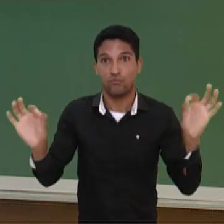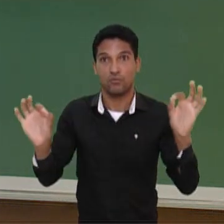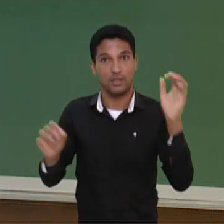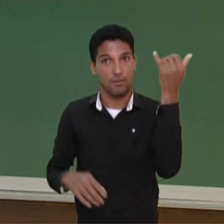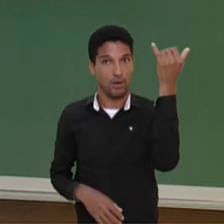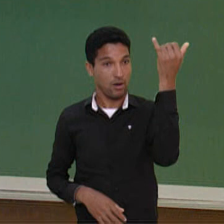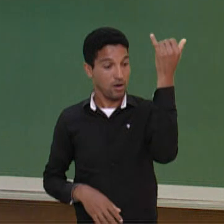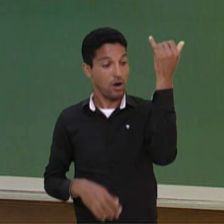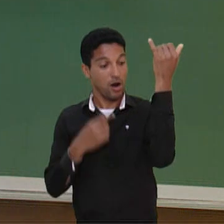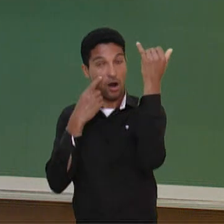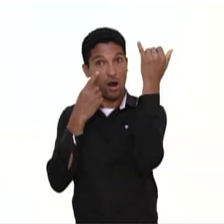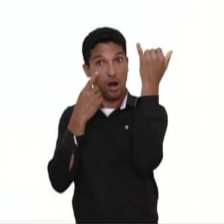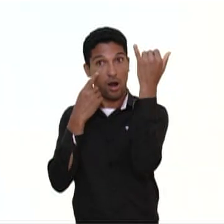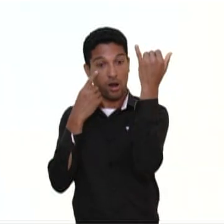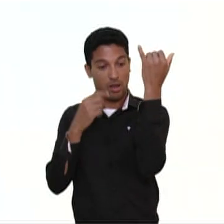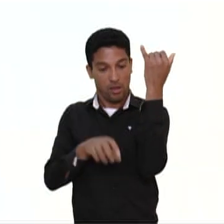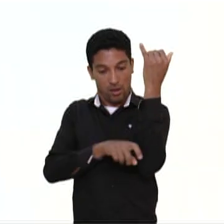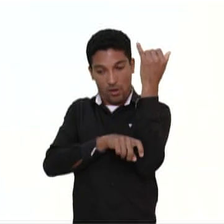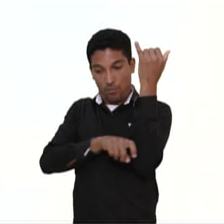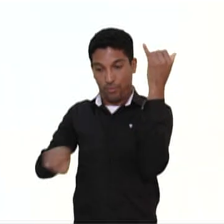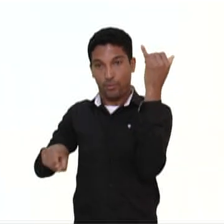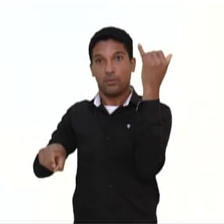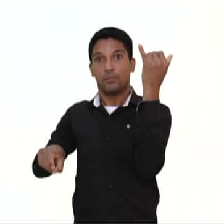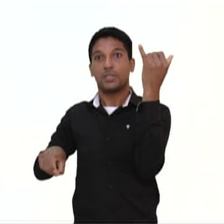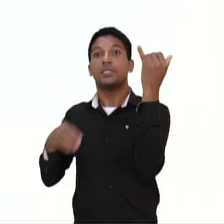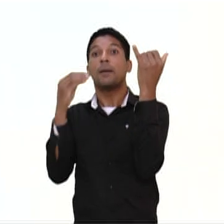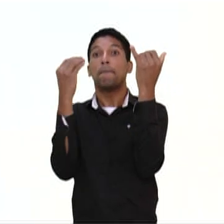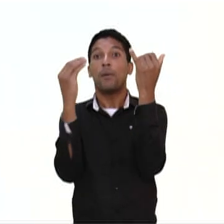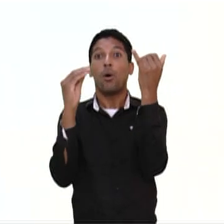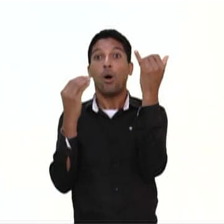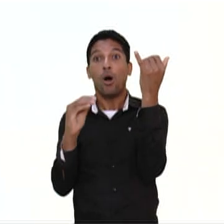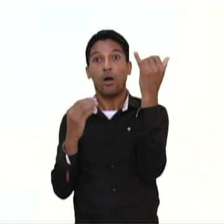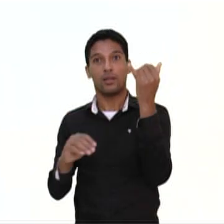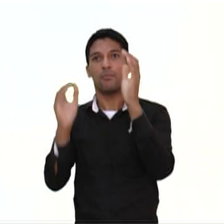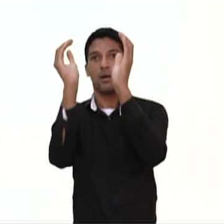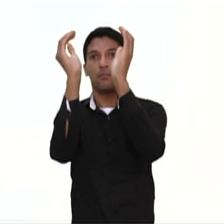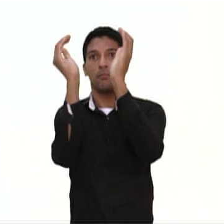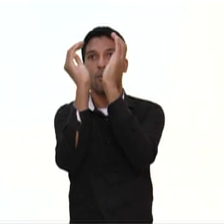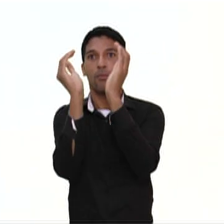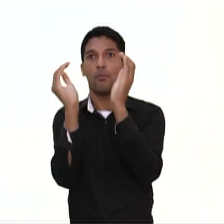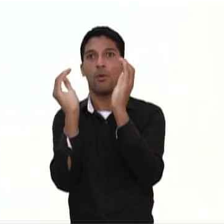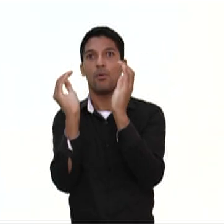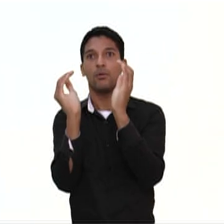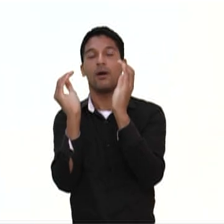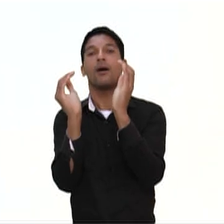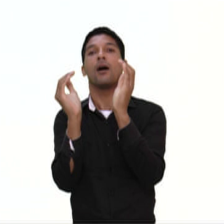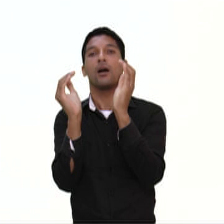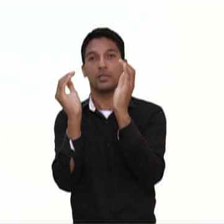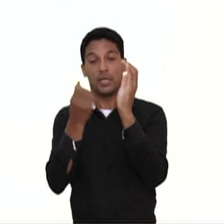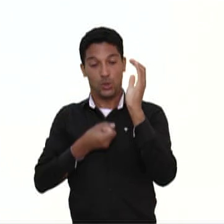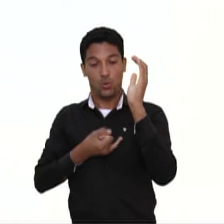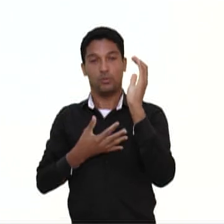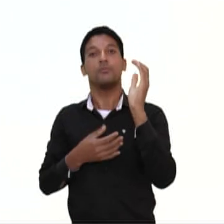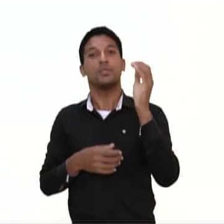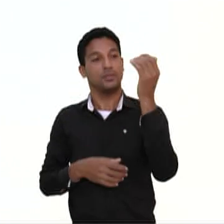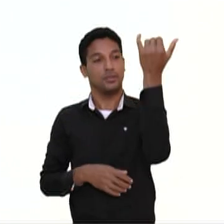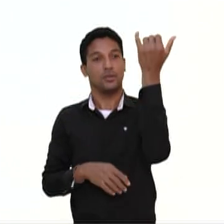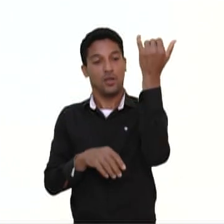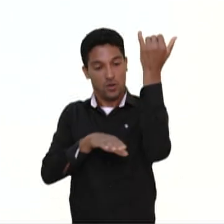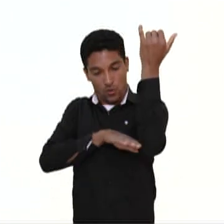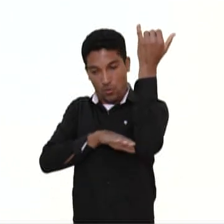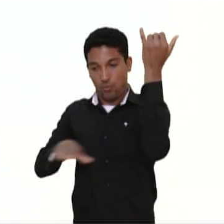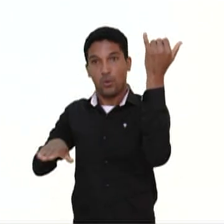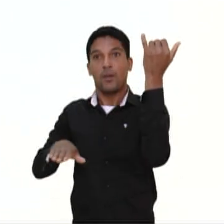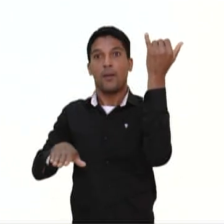tenho meu plano cartesiano aqui e tenho todos aqueles pontos que eu retirei da minha tabela. E